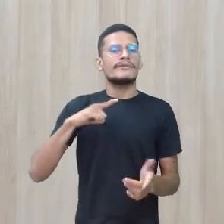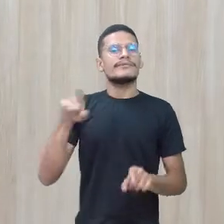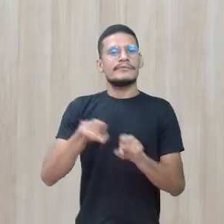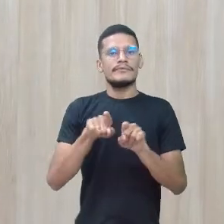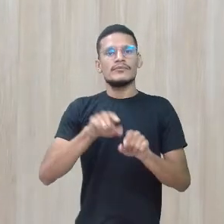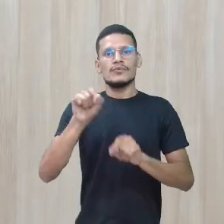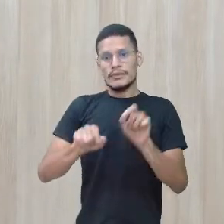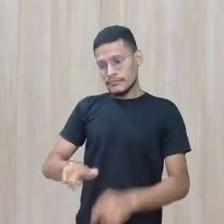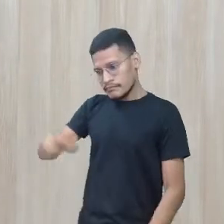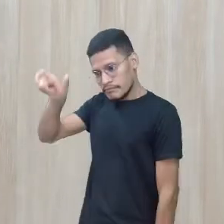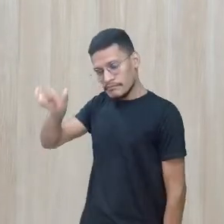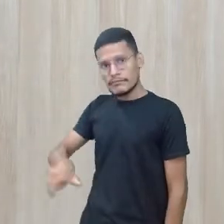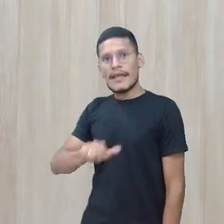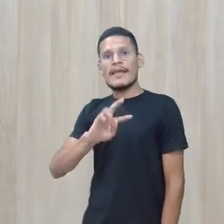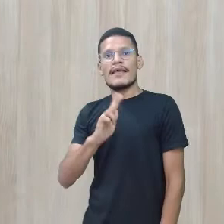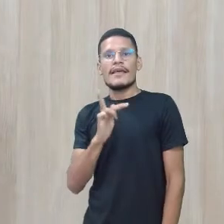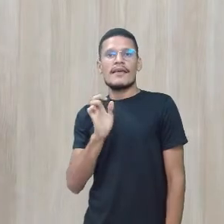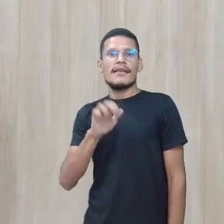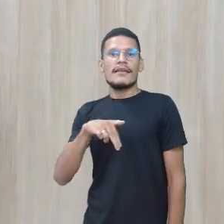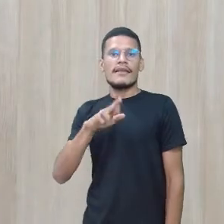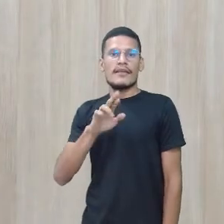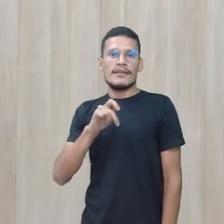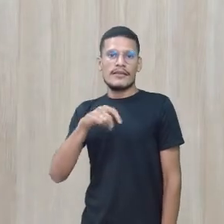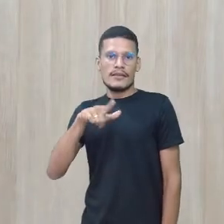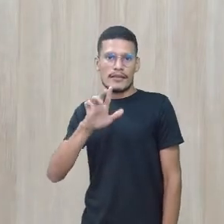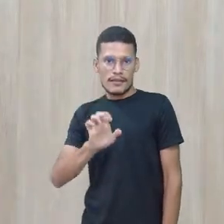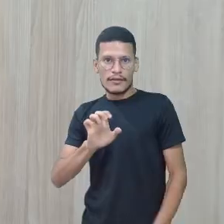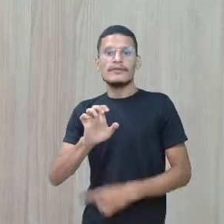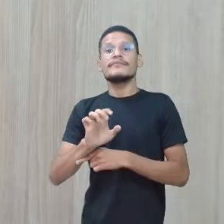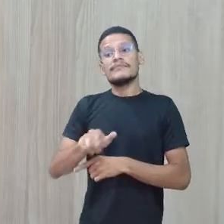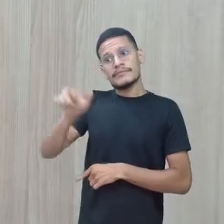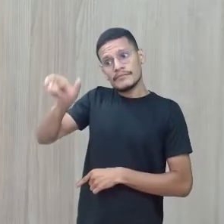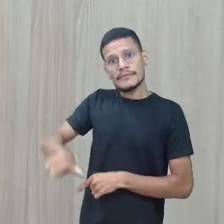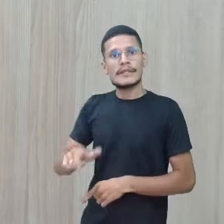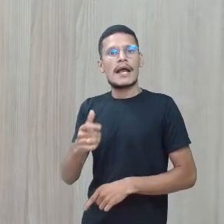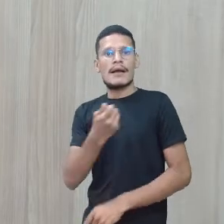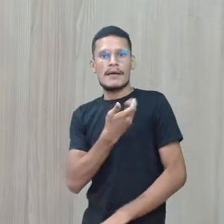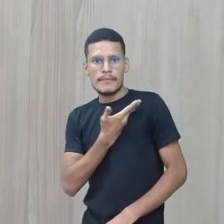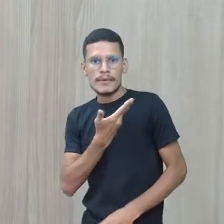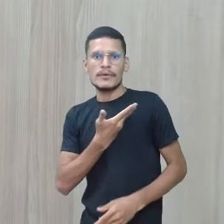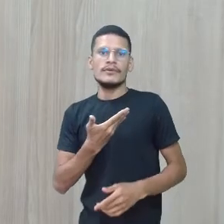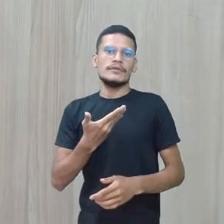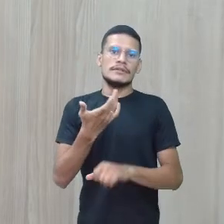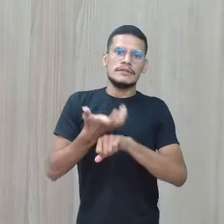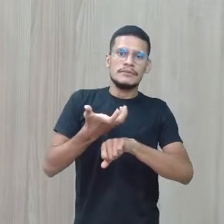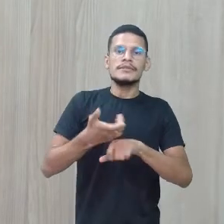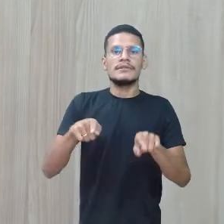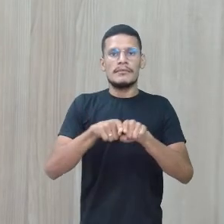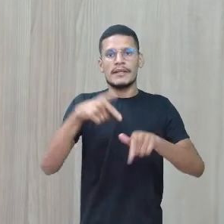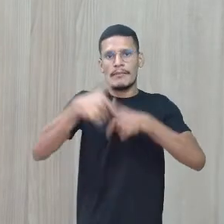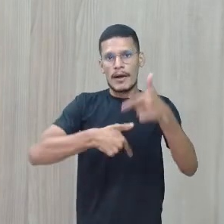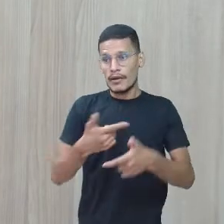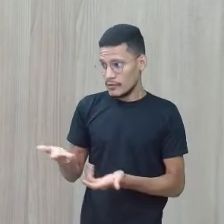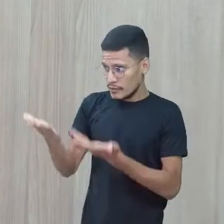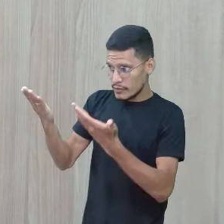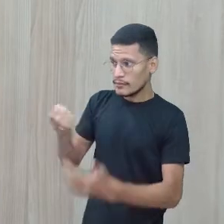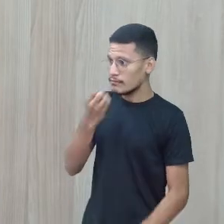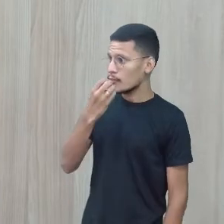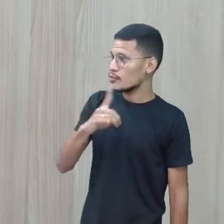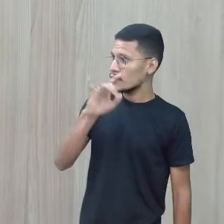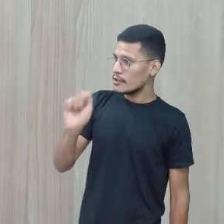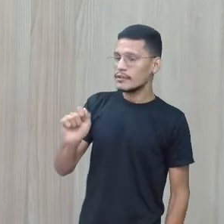aqui do professor Henrique Nelson, nosso companheiro de disciplina aqui e de trabalho, ele ali, ó. Professor, bom